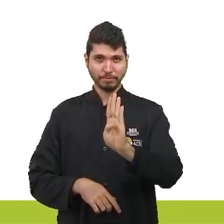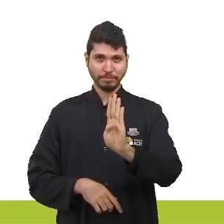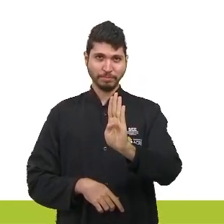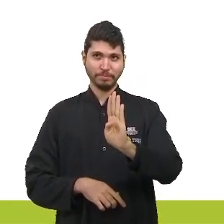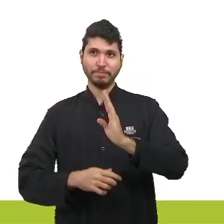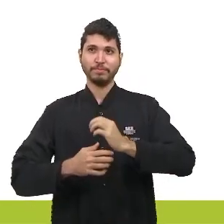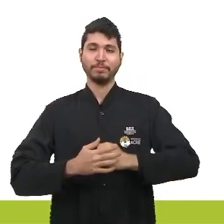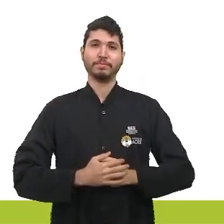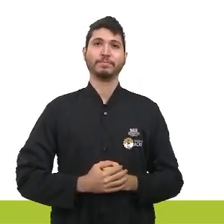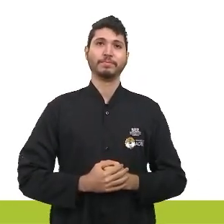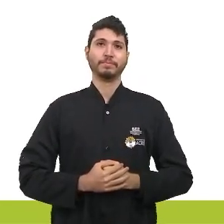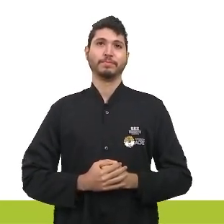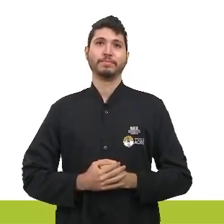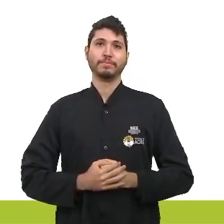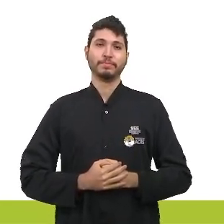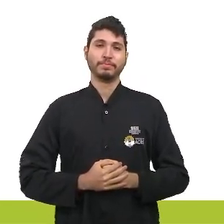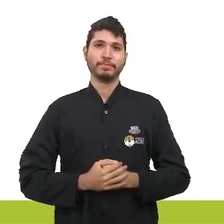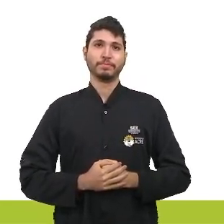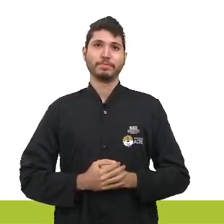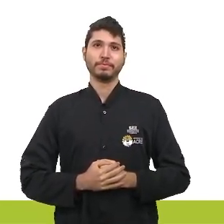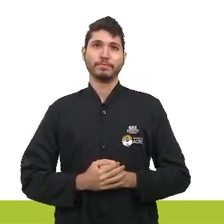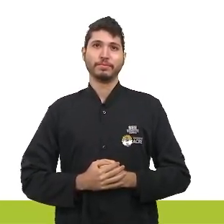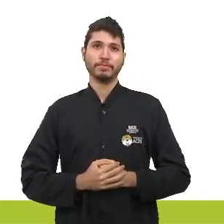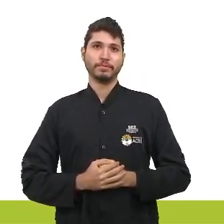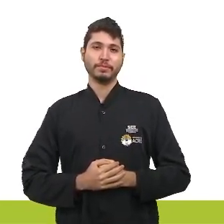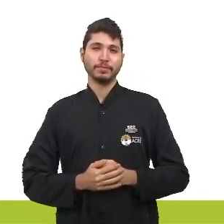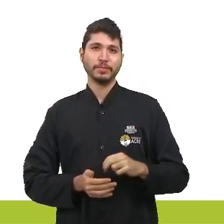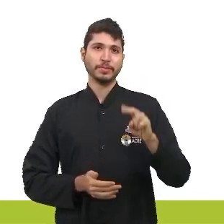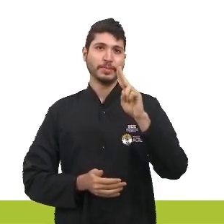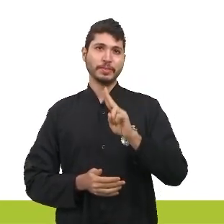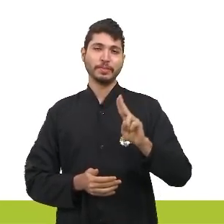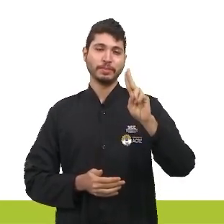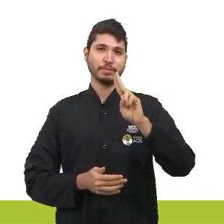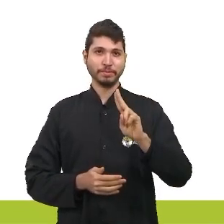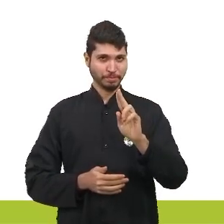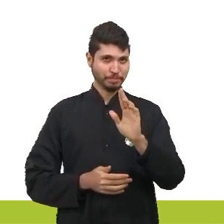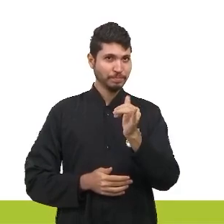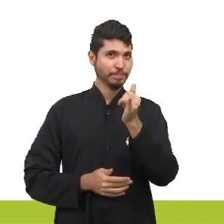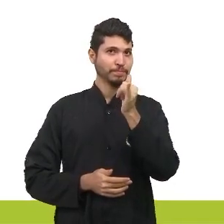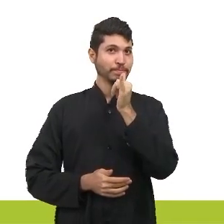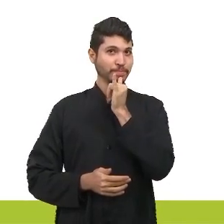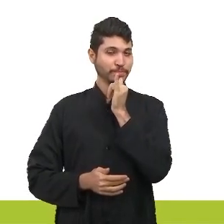Vamos fazer um exemplo para essa fórmula ficar bem clara.